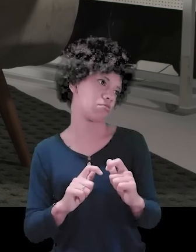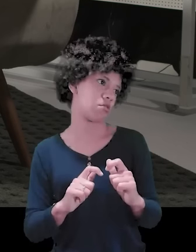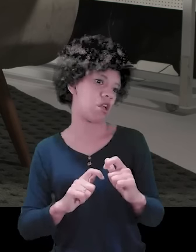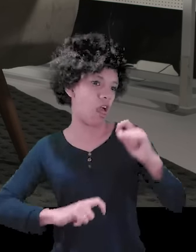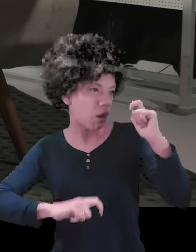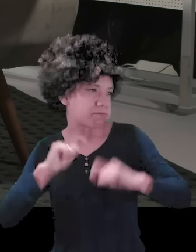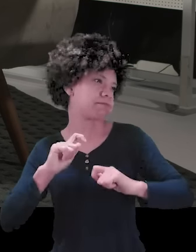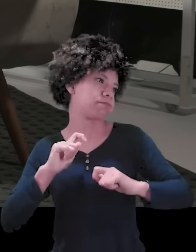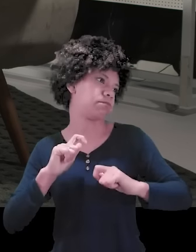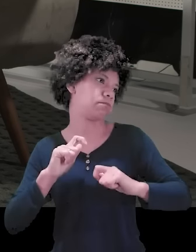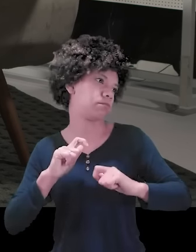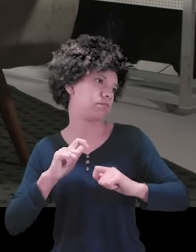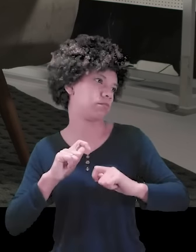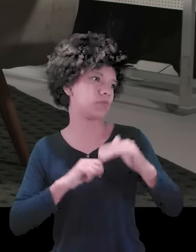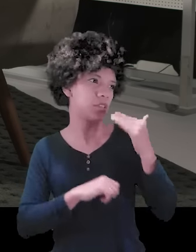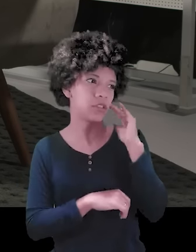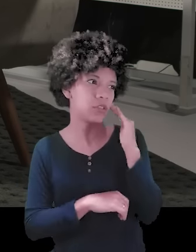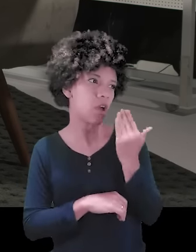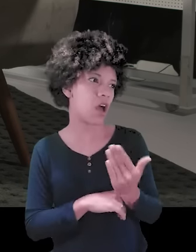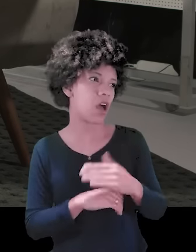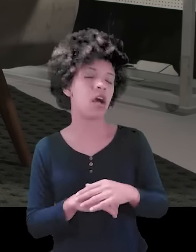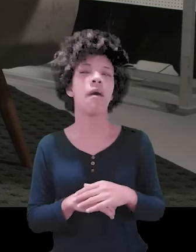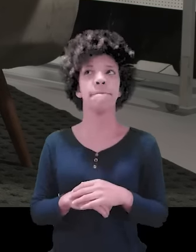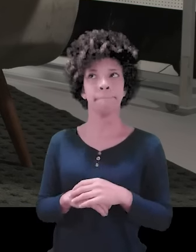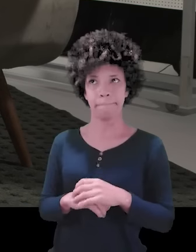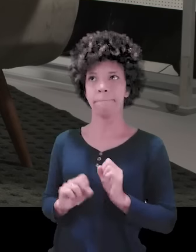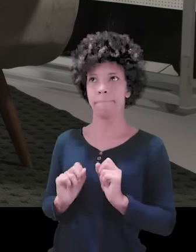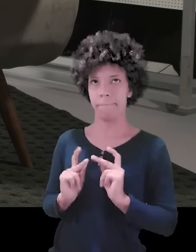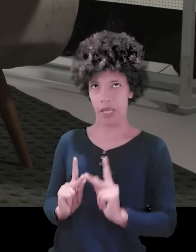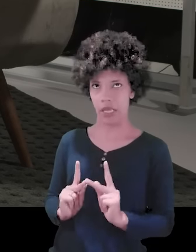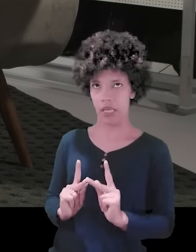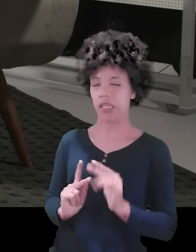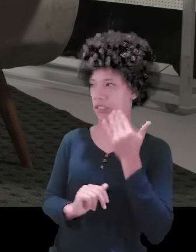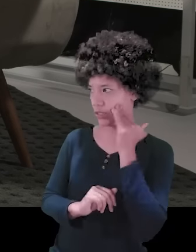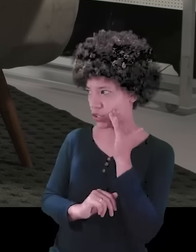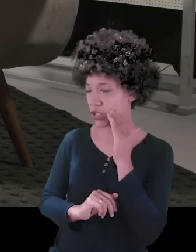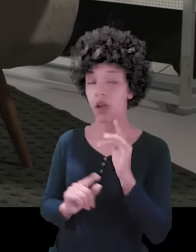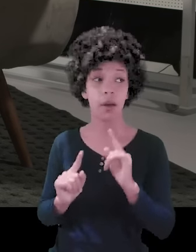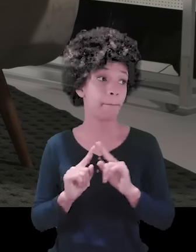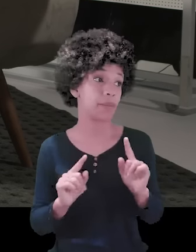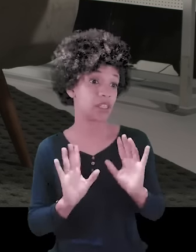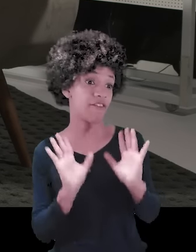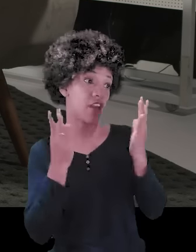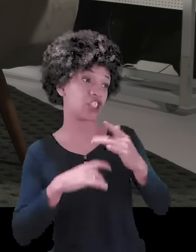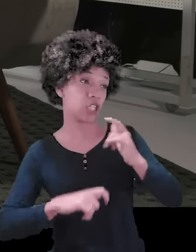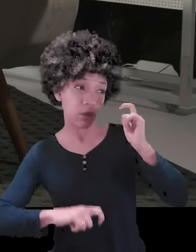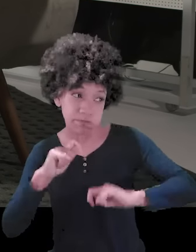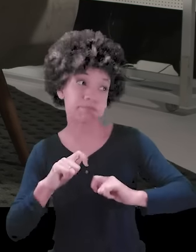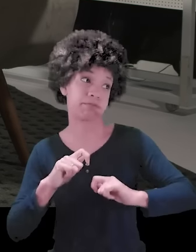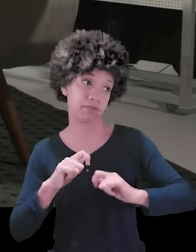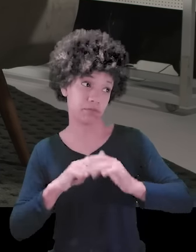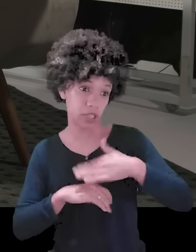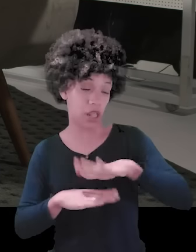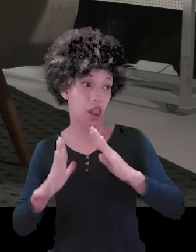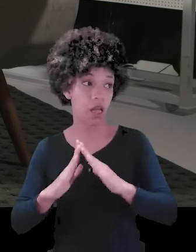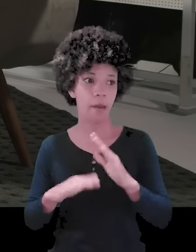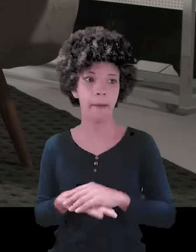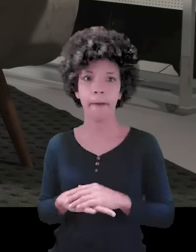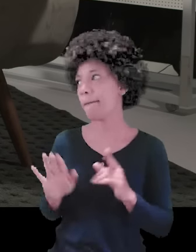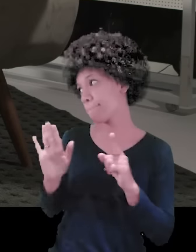eram estupradas assim o Sininho para festinha do estupro da Galera